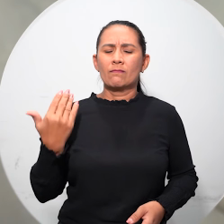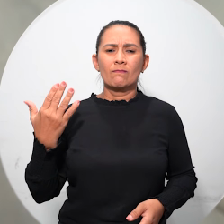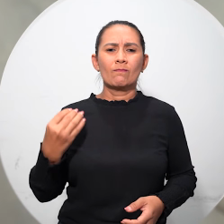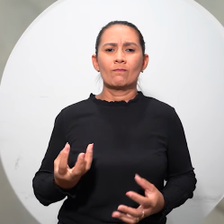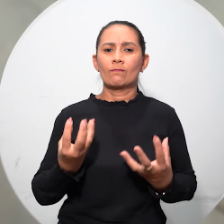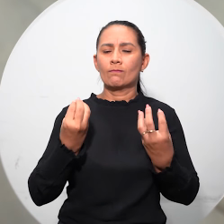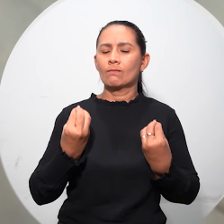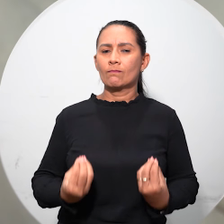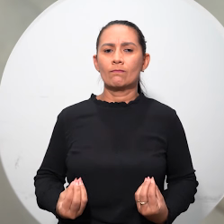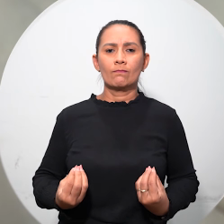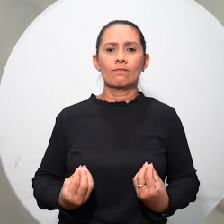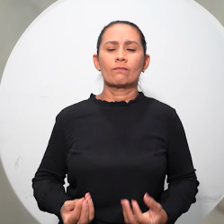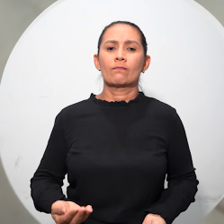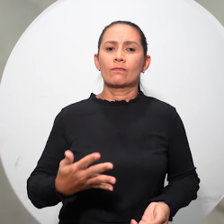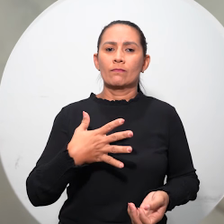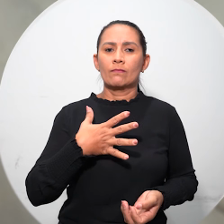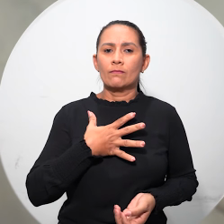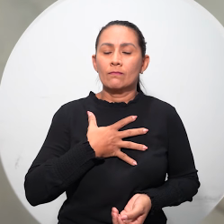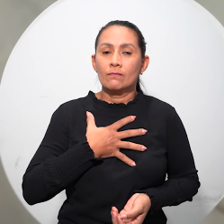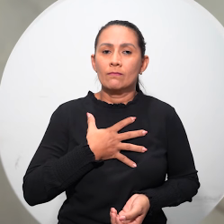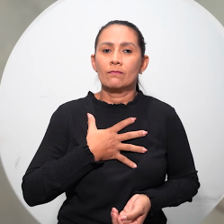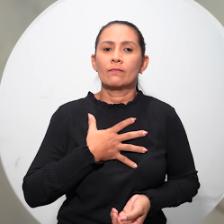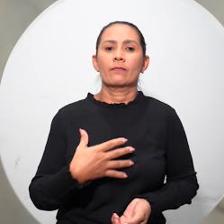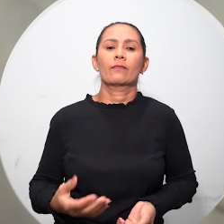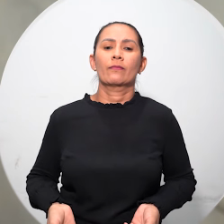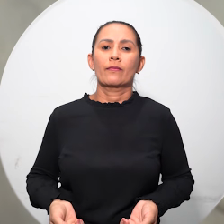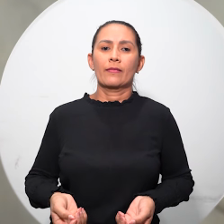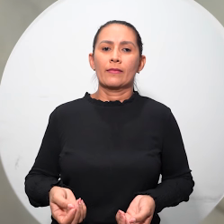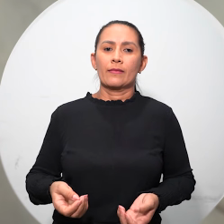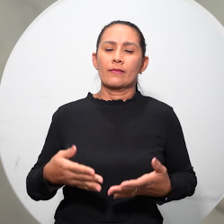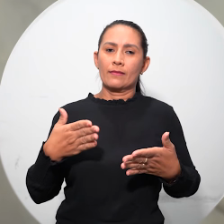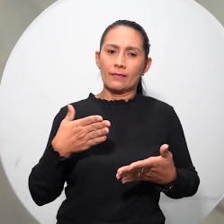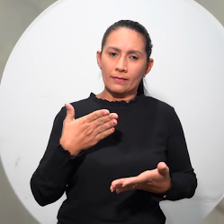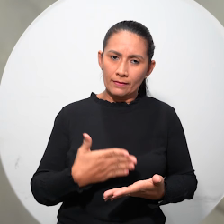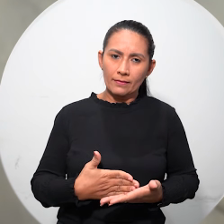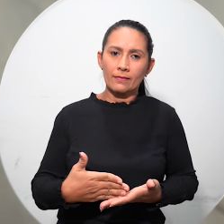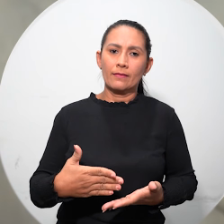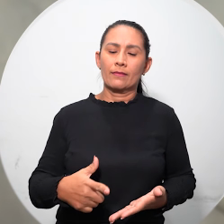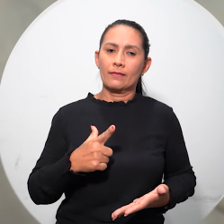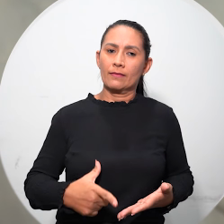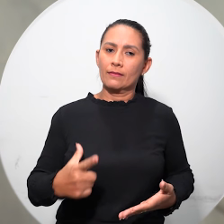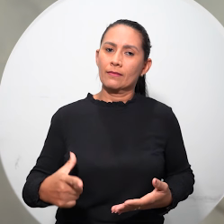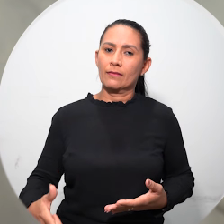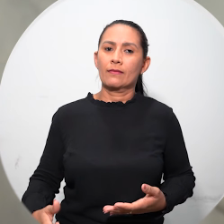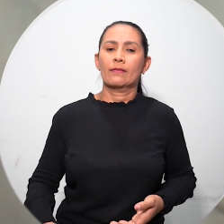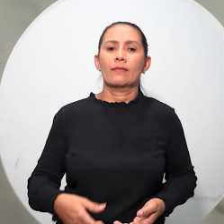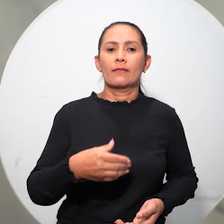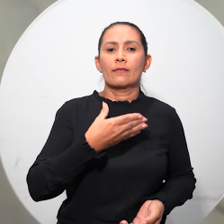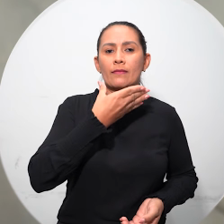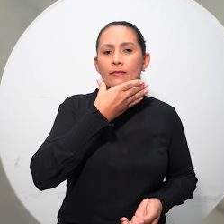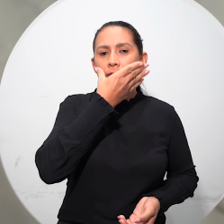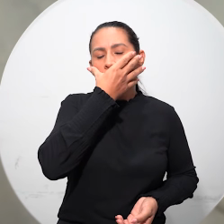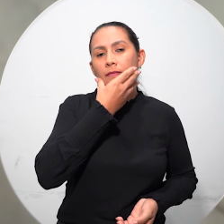assim que eu tava falando, minha filha, o sonho dela era ter conhecido meu pai. Que ela disse, ela enche os olhos de lágrimas quando